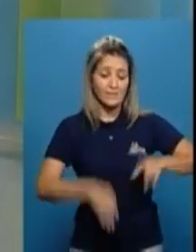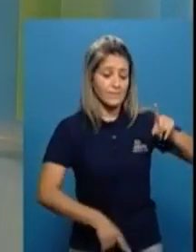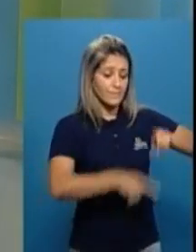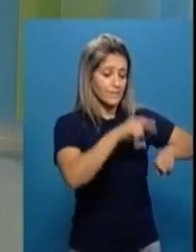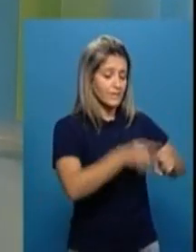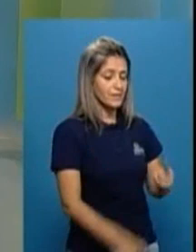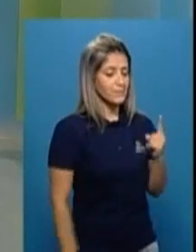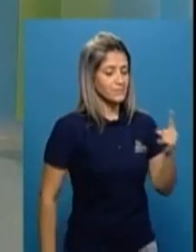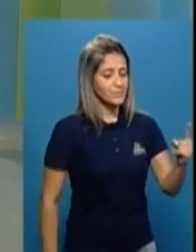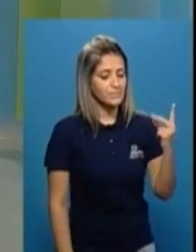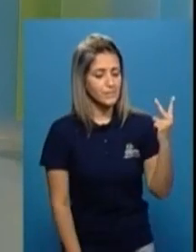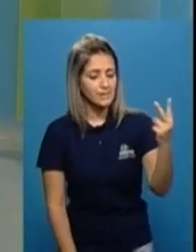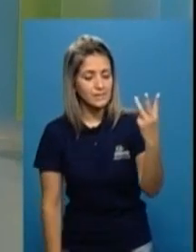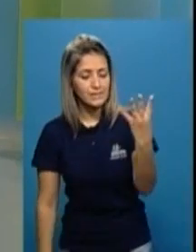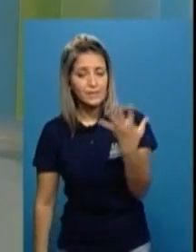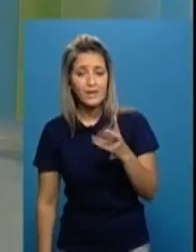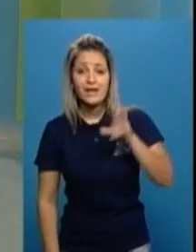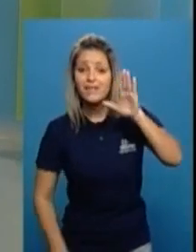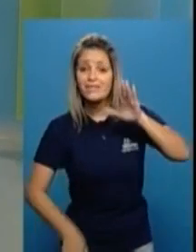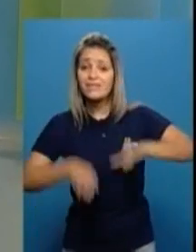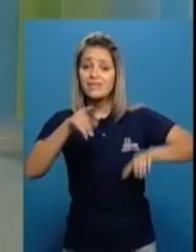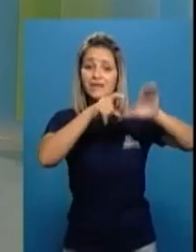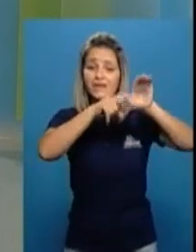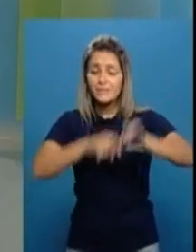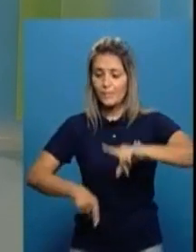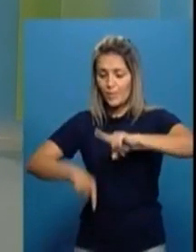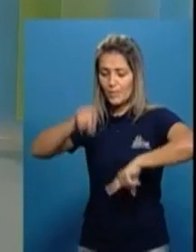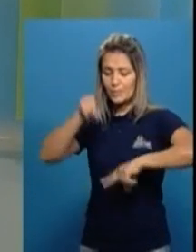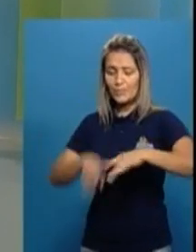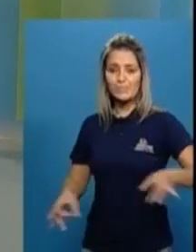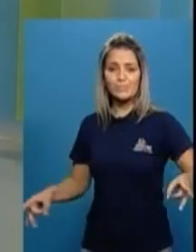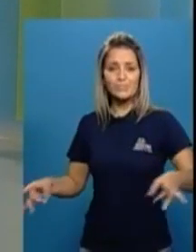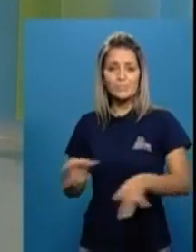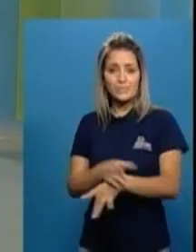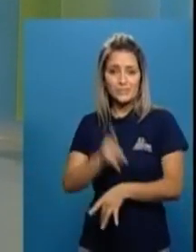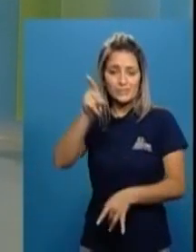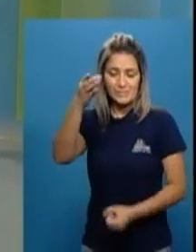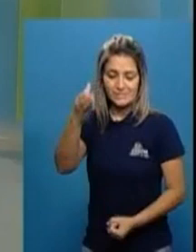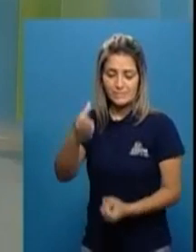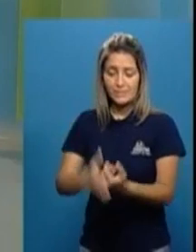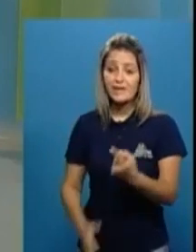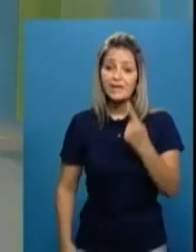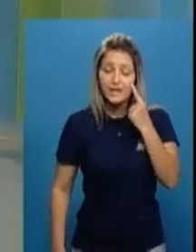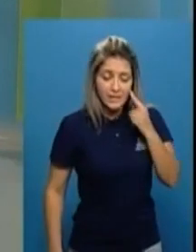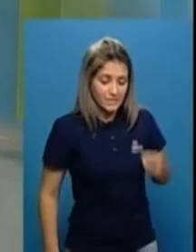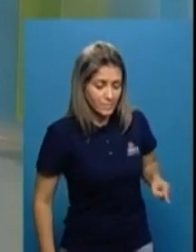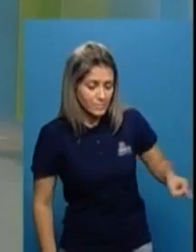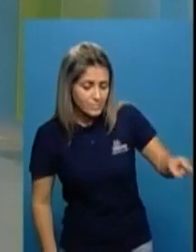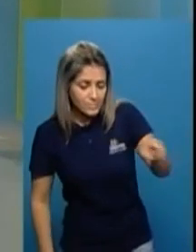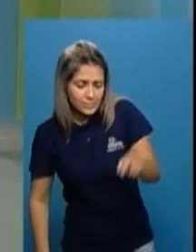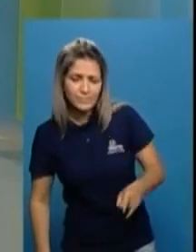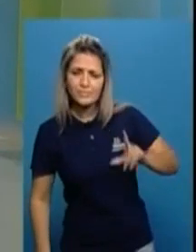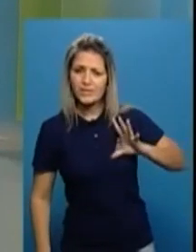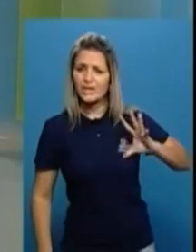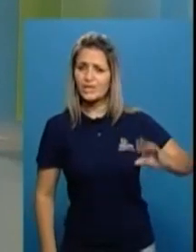produção que é estabelecida para um tipo de produto. E a célula normalmente inclui todos esses processos necessários para uma